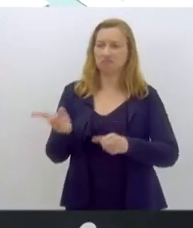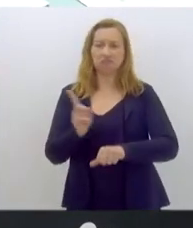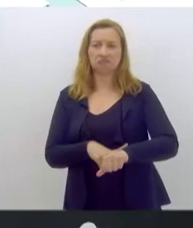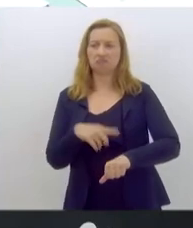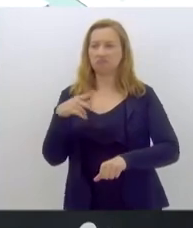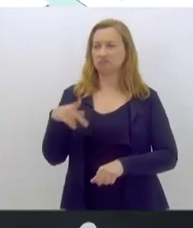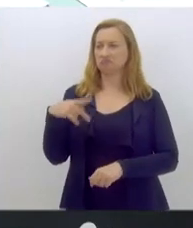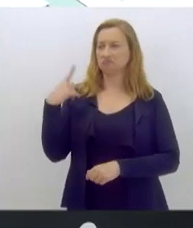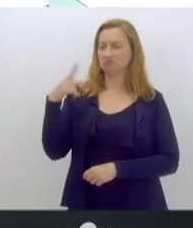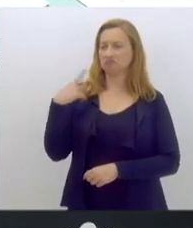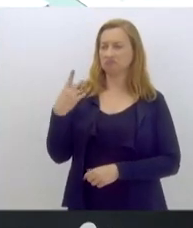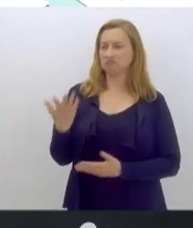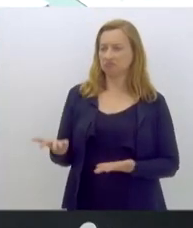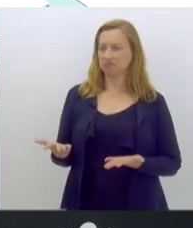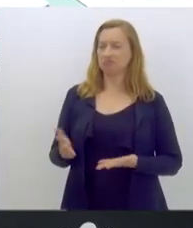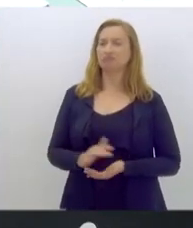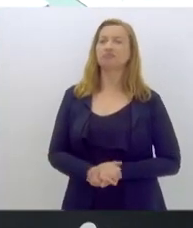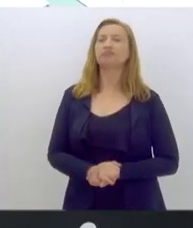Fluminense